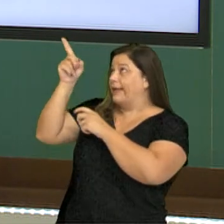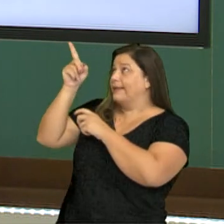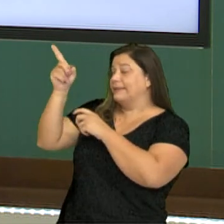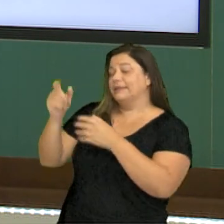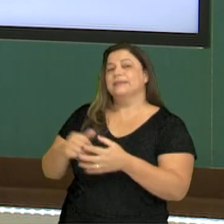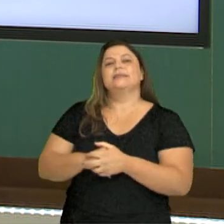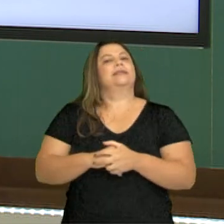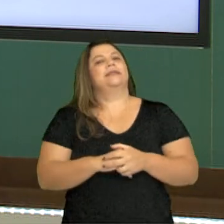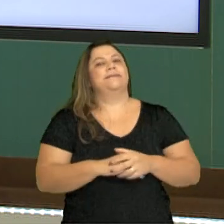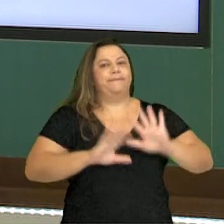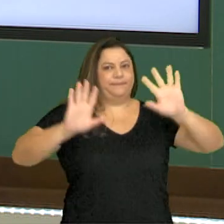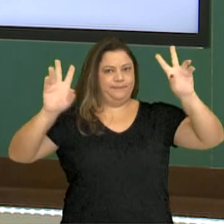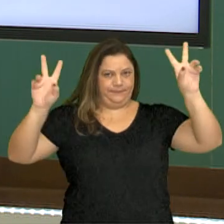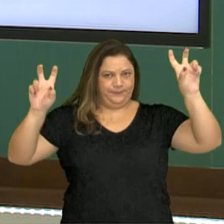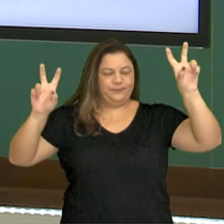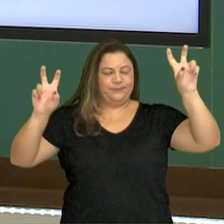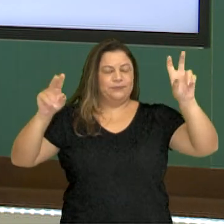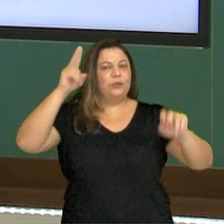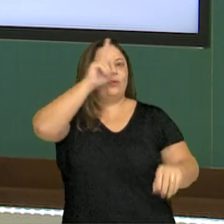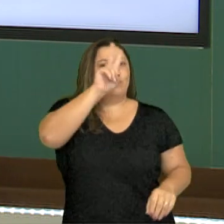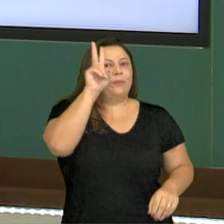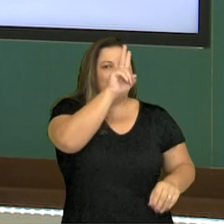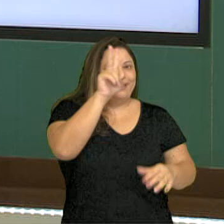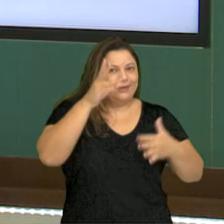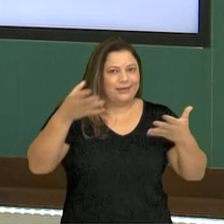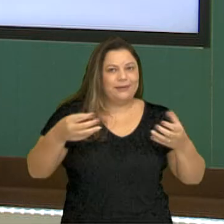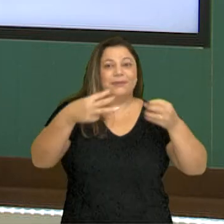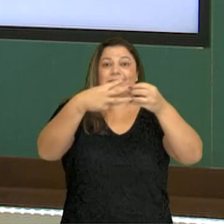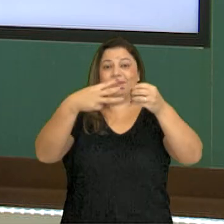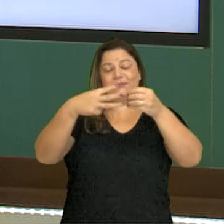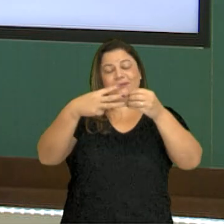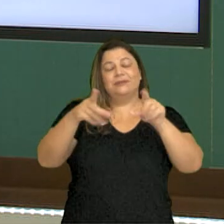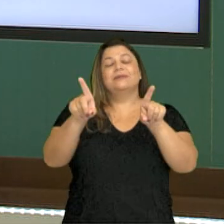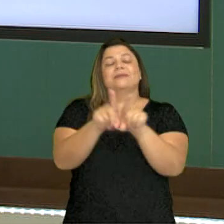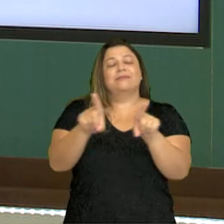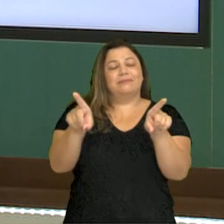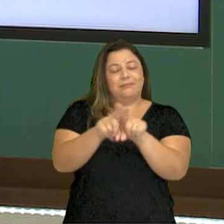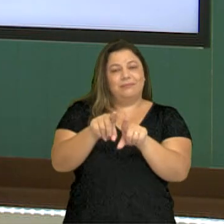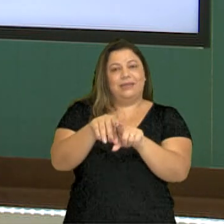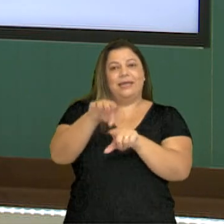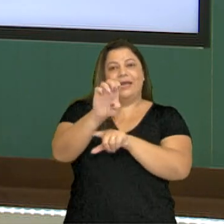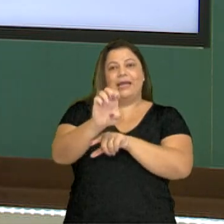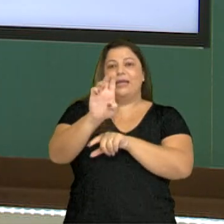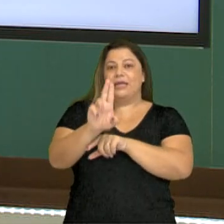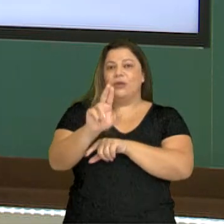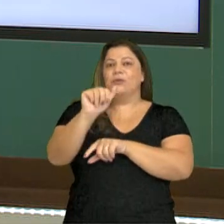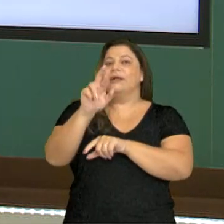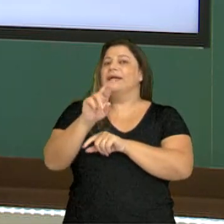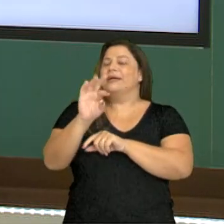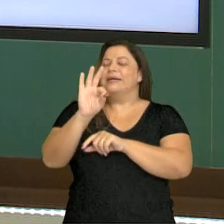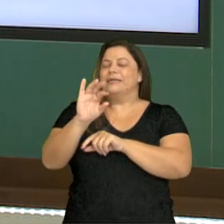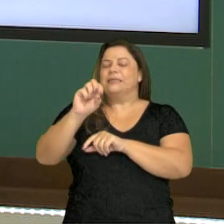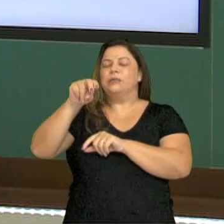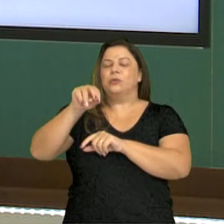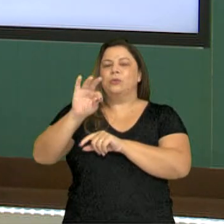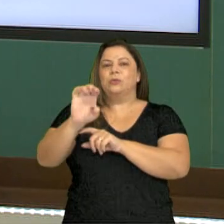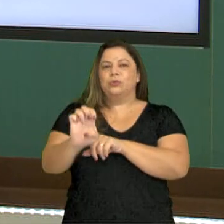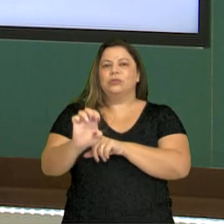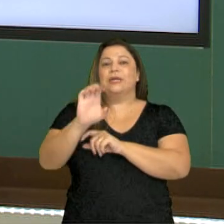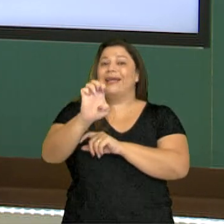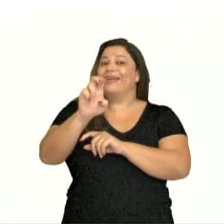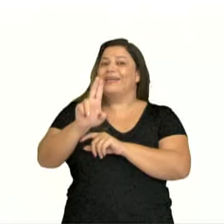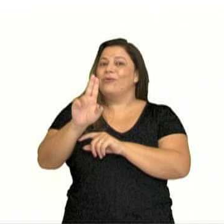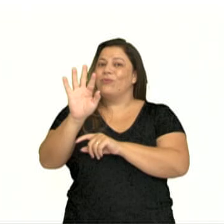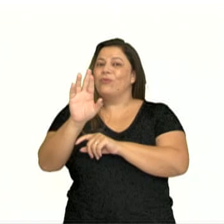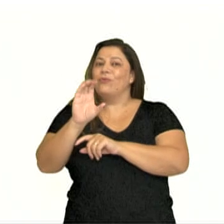fizemos um parênteses agora só para lembrarmos que a nossa célula também é eucarionte. Então, aqui a gente tem uma representação,